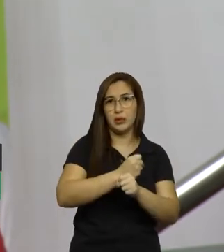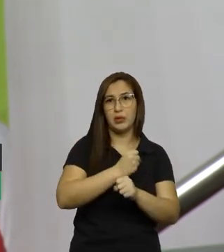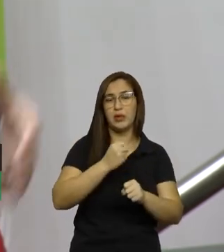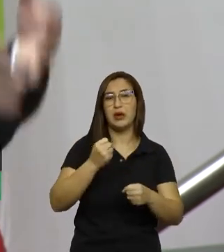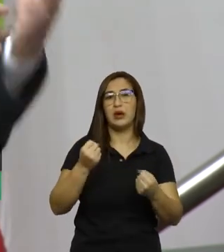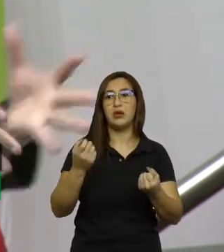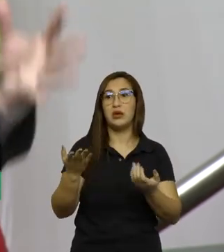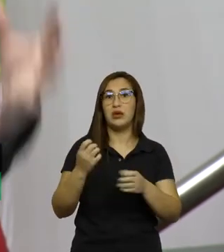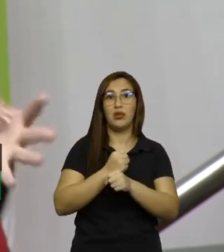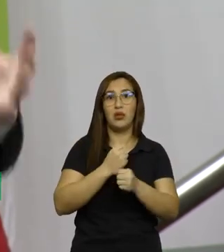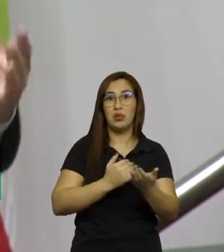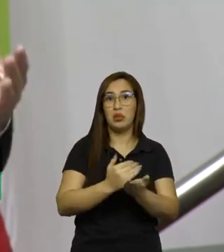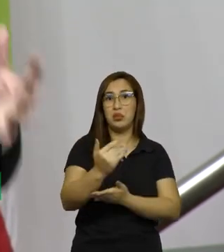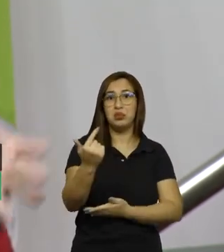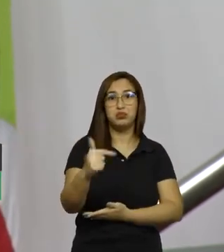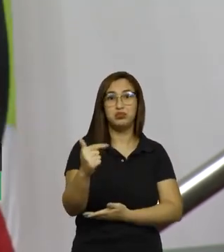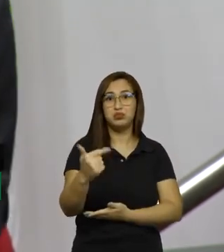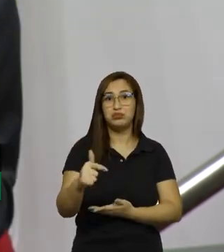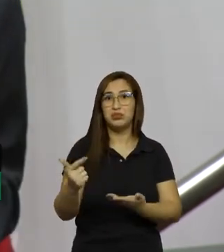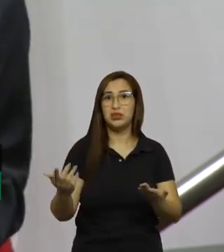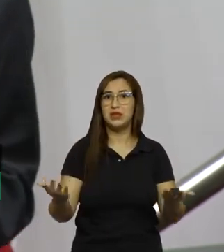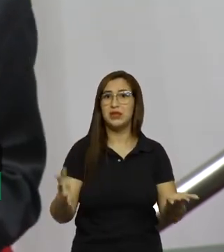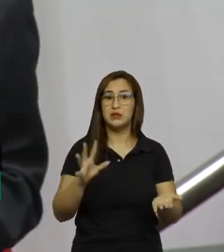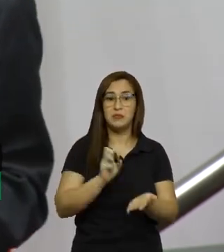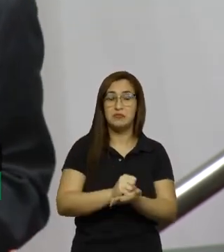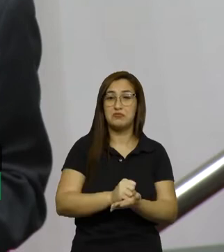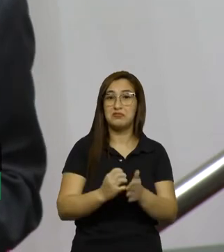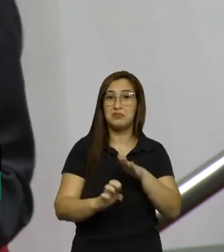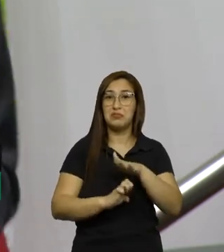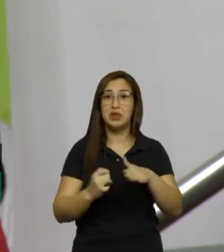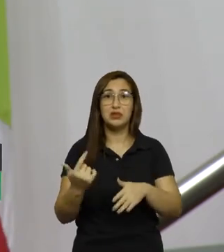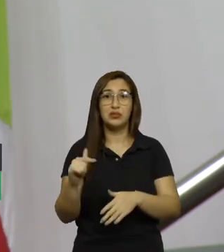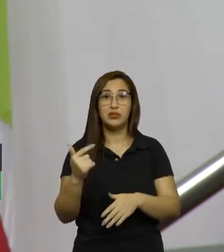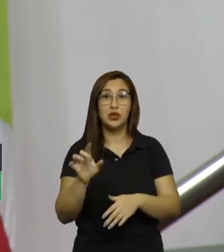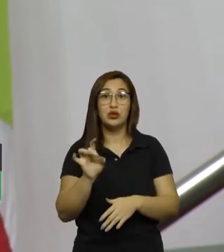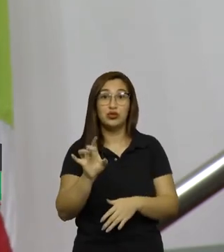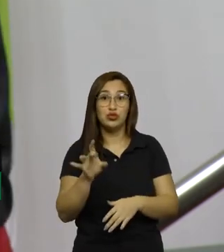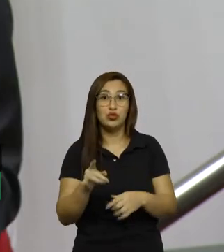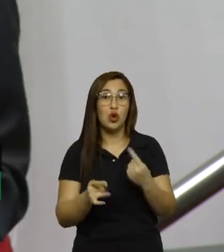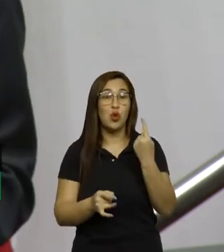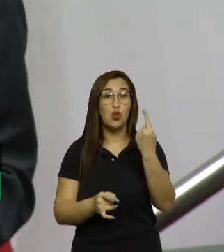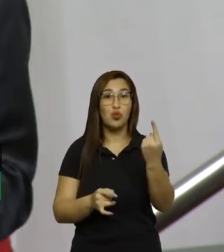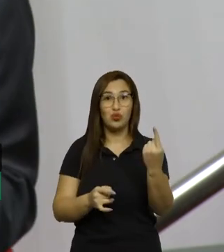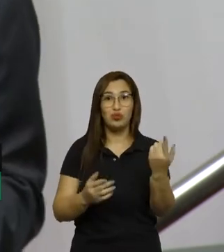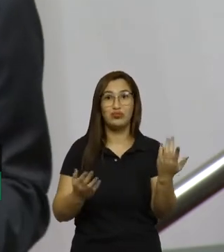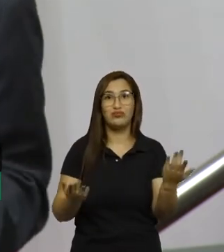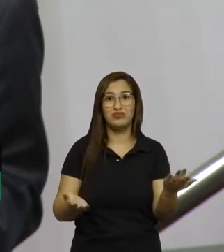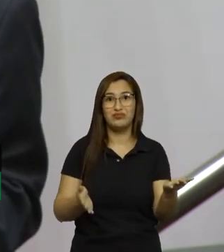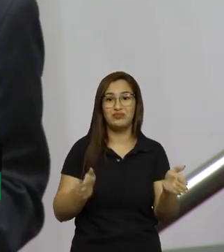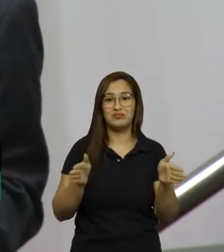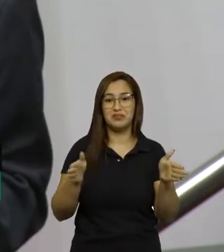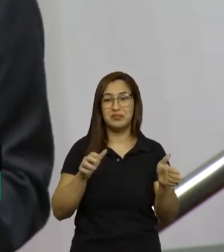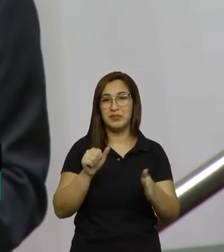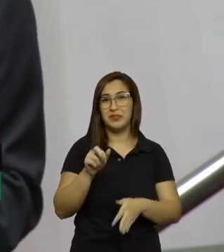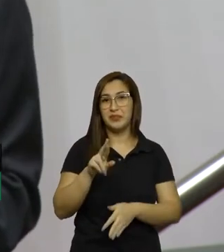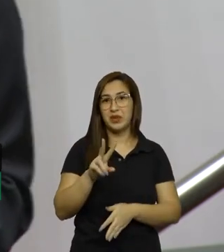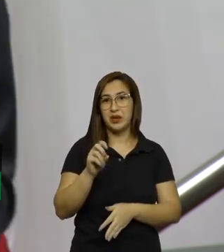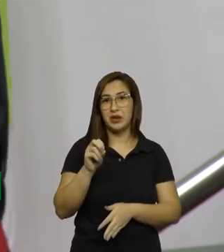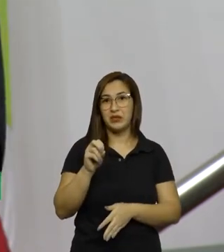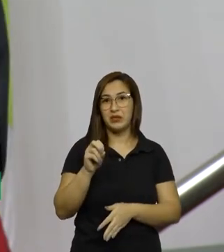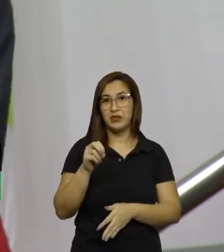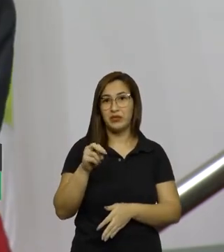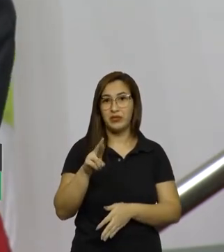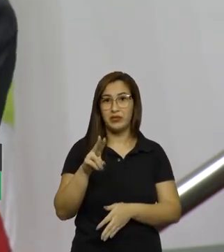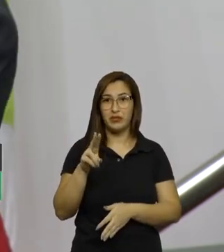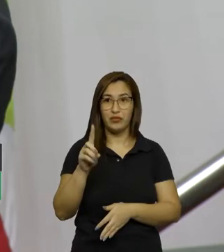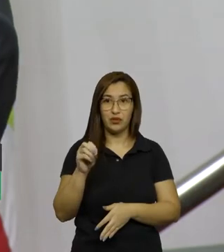estão em andamento, não estão sequer contratadas, salvo aquele pequeno trecho lá de Arvoredo a Chapecó, que, como eu